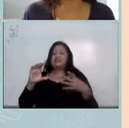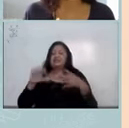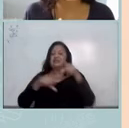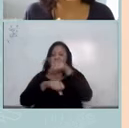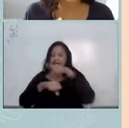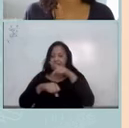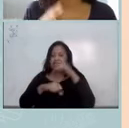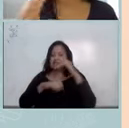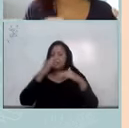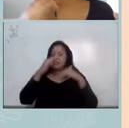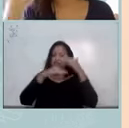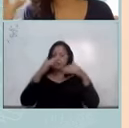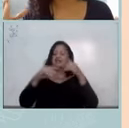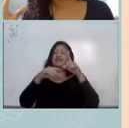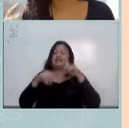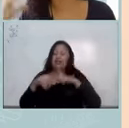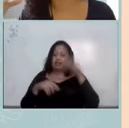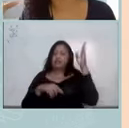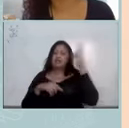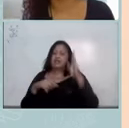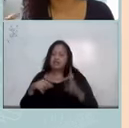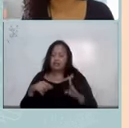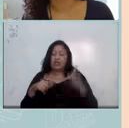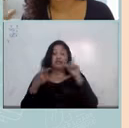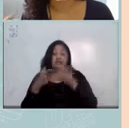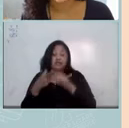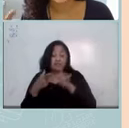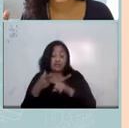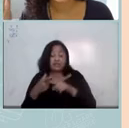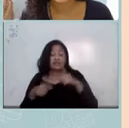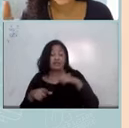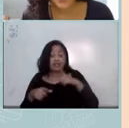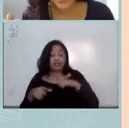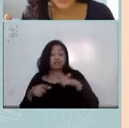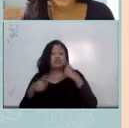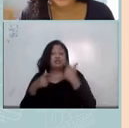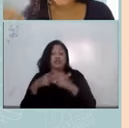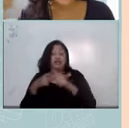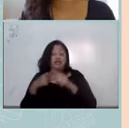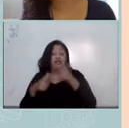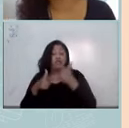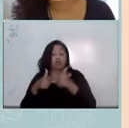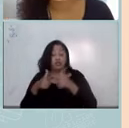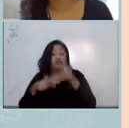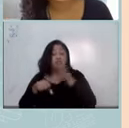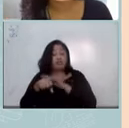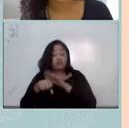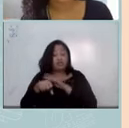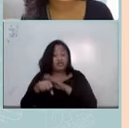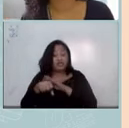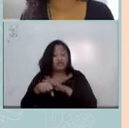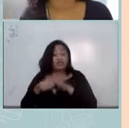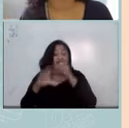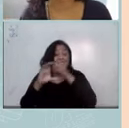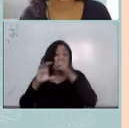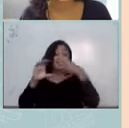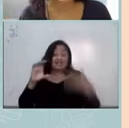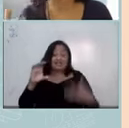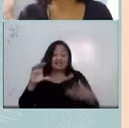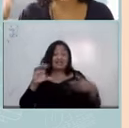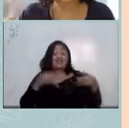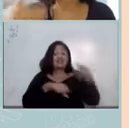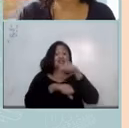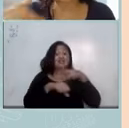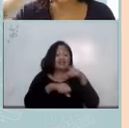então a gente tem isso aqui no Brasil, e ao mesmo tempo a gente continua tendo que lidar com essas doenças que são características de países em